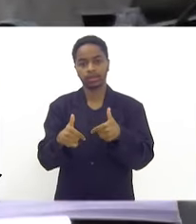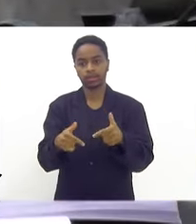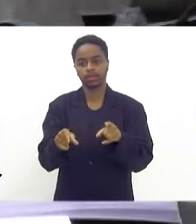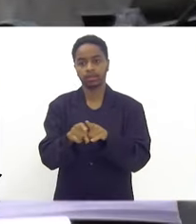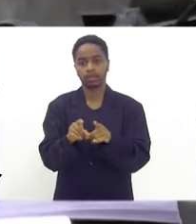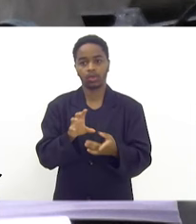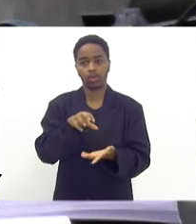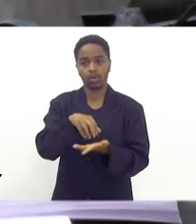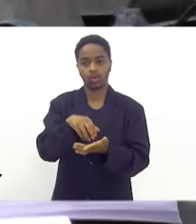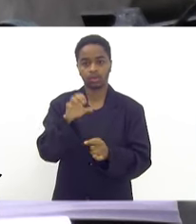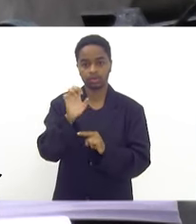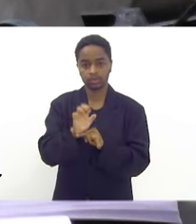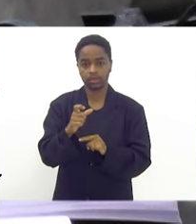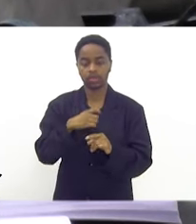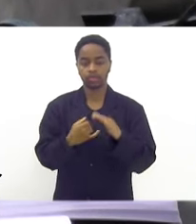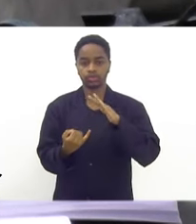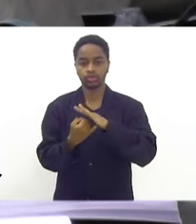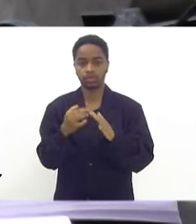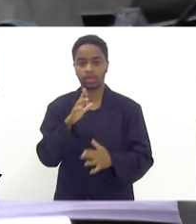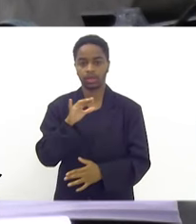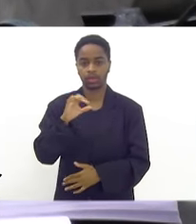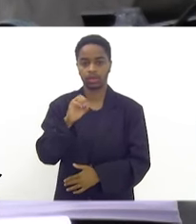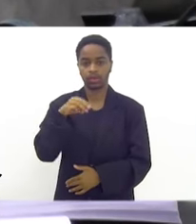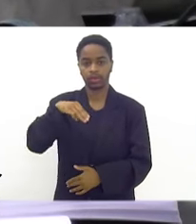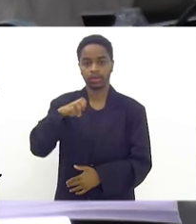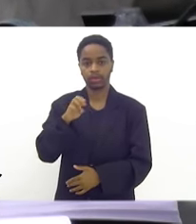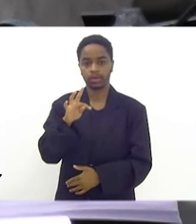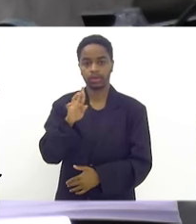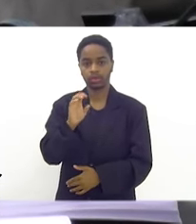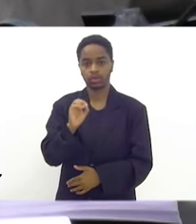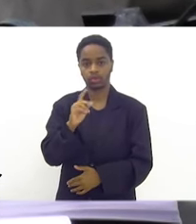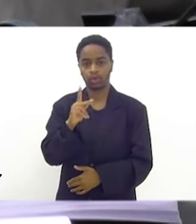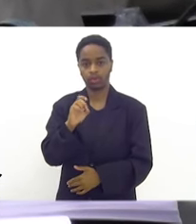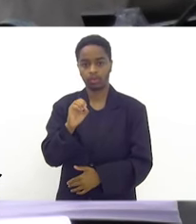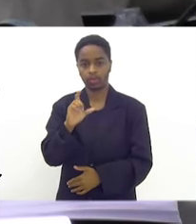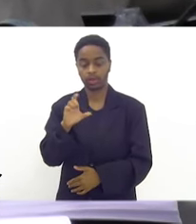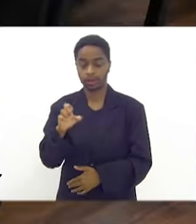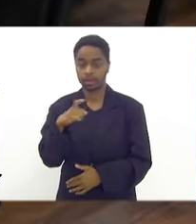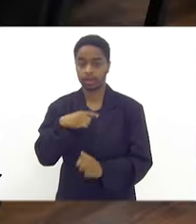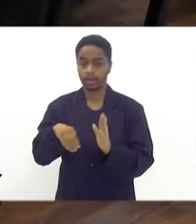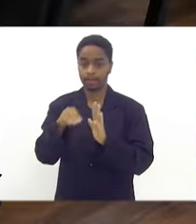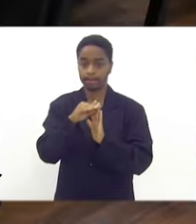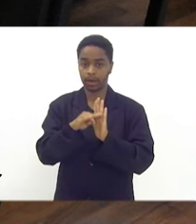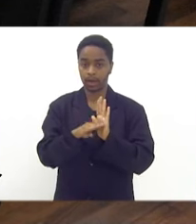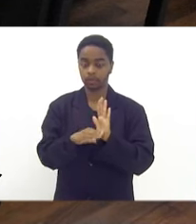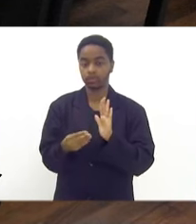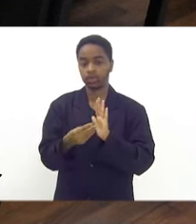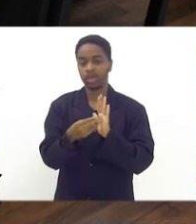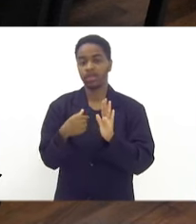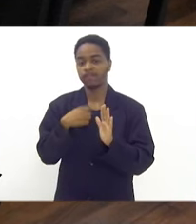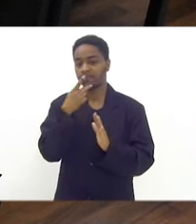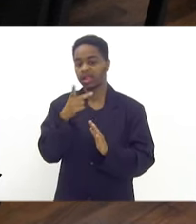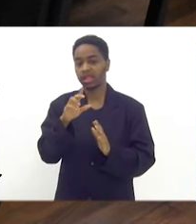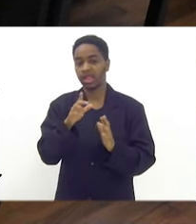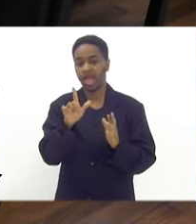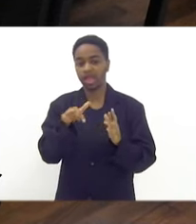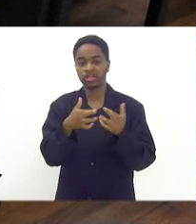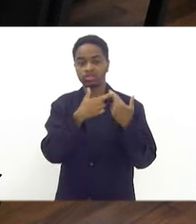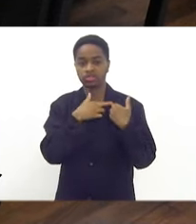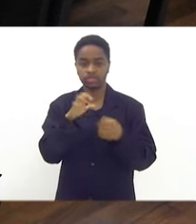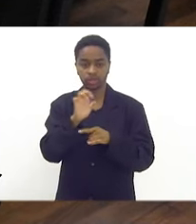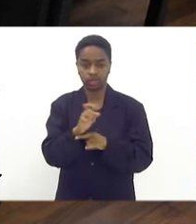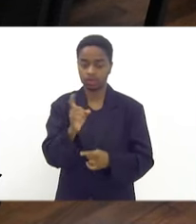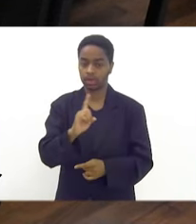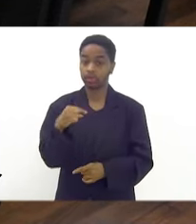Estadual tem o Instituto Rio Metrópole também um órgão estadual ou seja está na pauta isso não qu não tô querendo dizer a competência Estadual não o Ibama